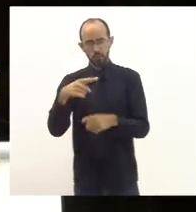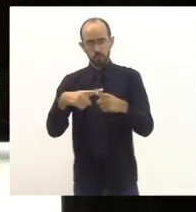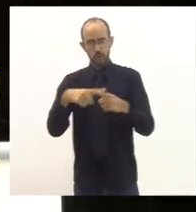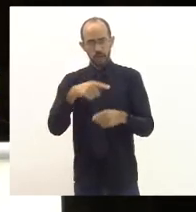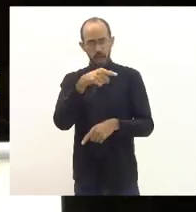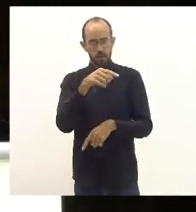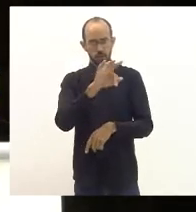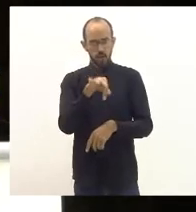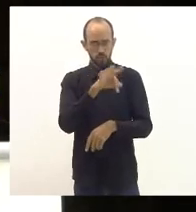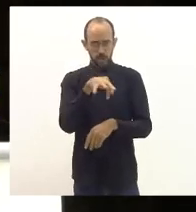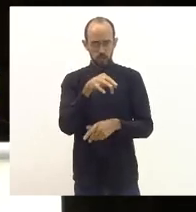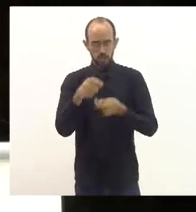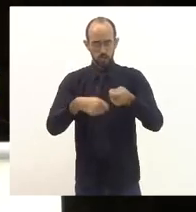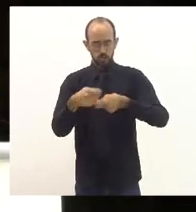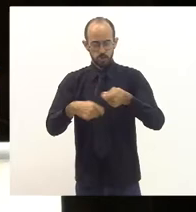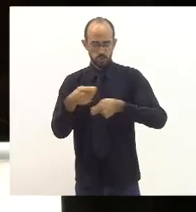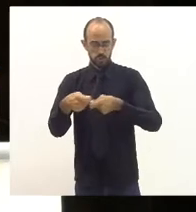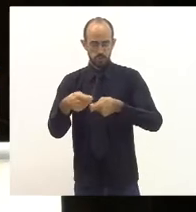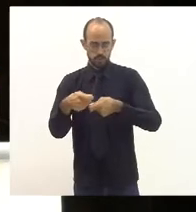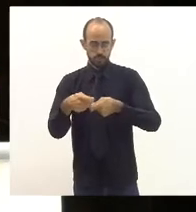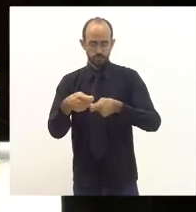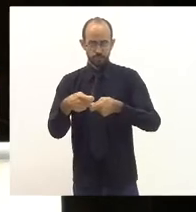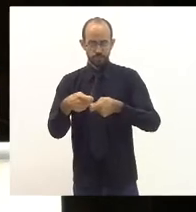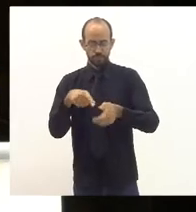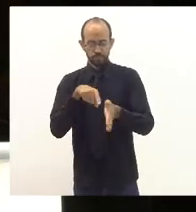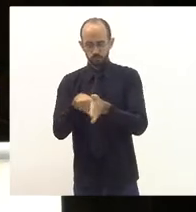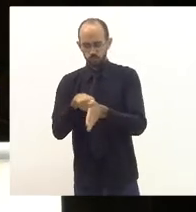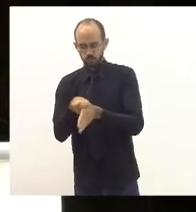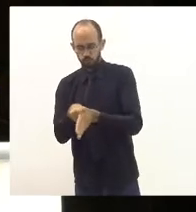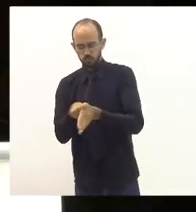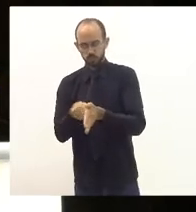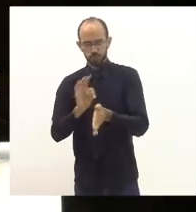que gerencia, na verdade, o processo